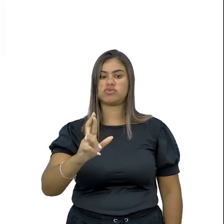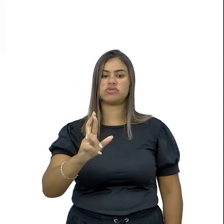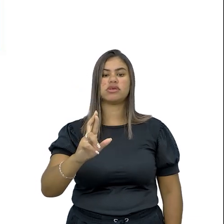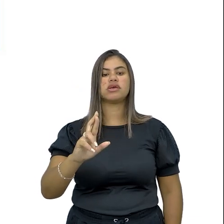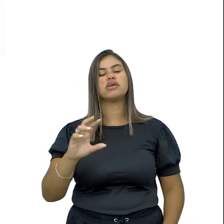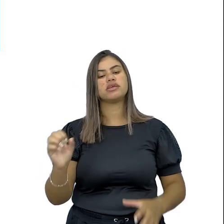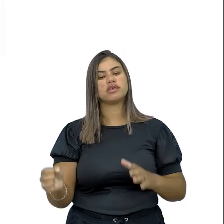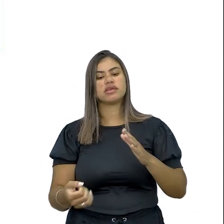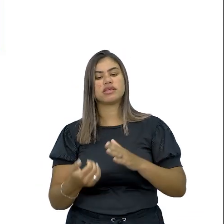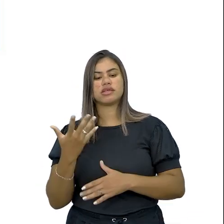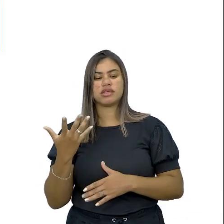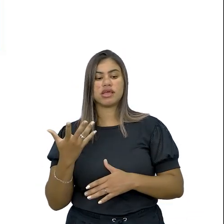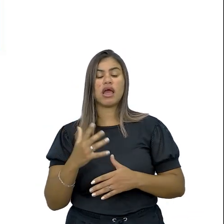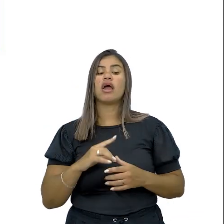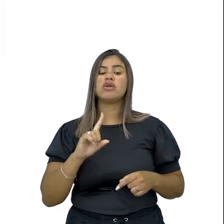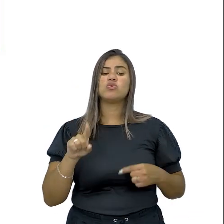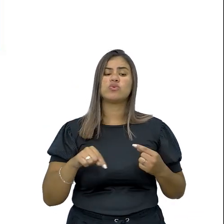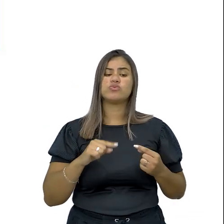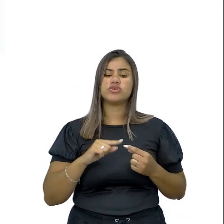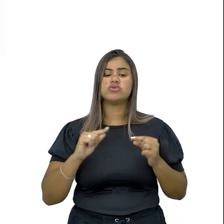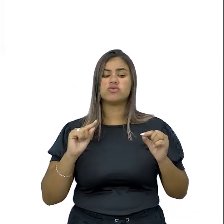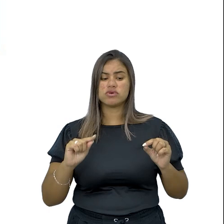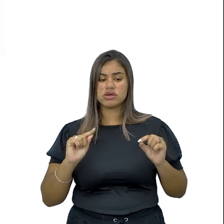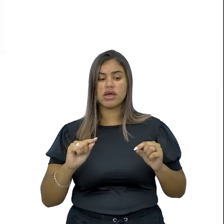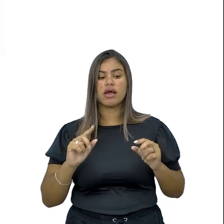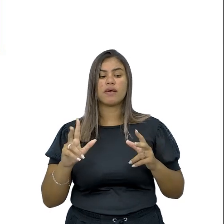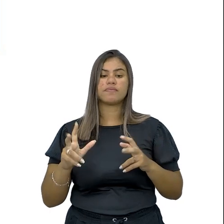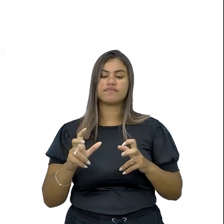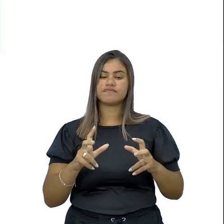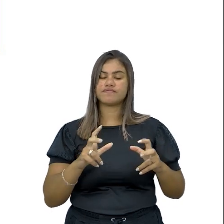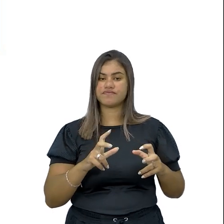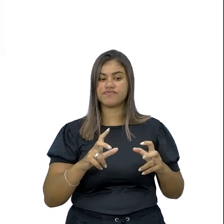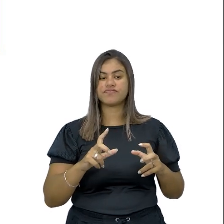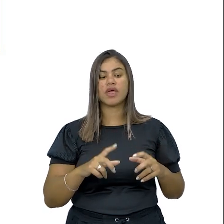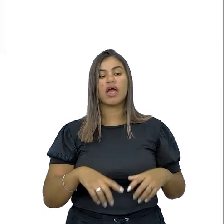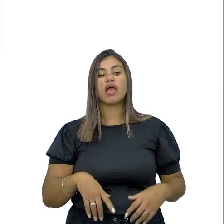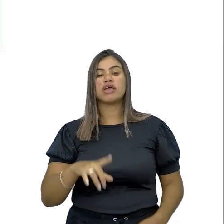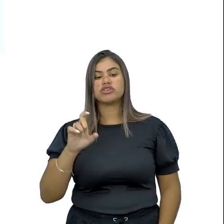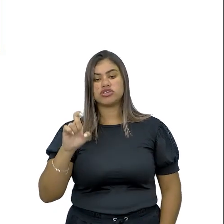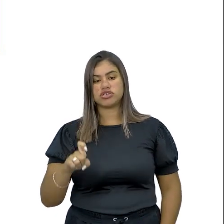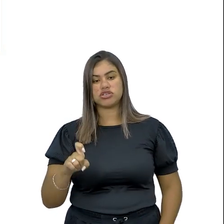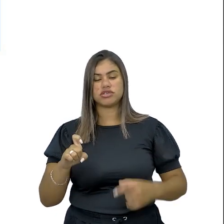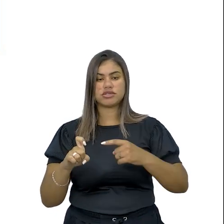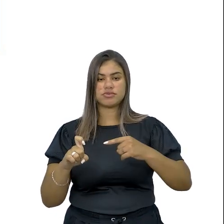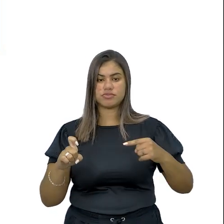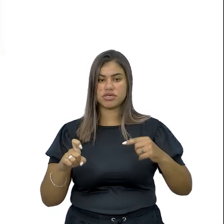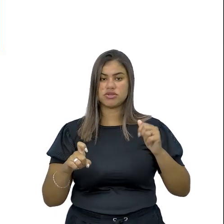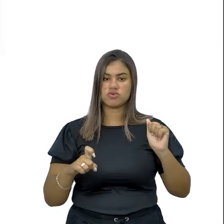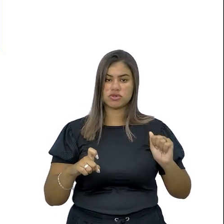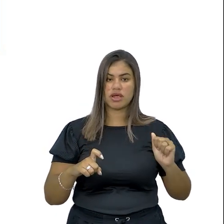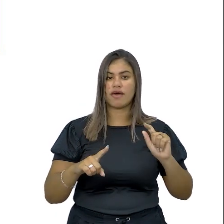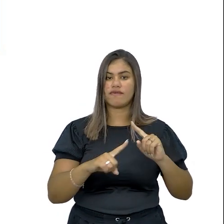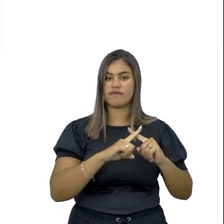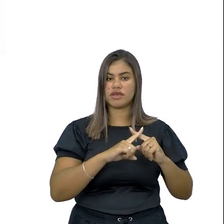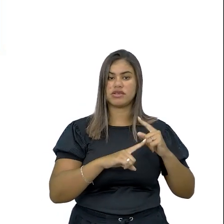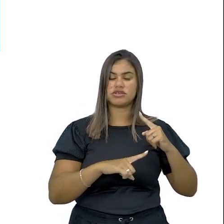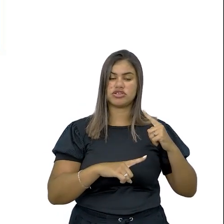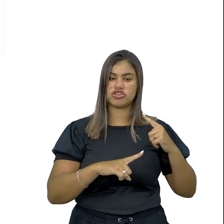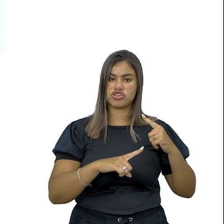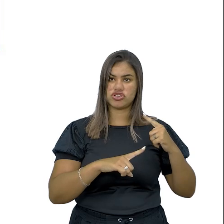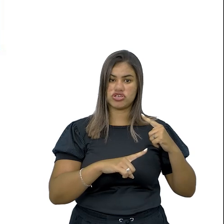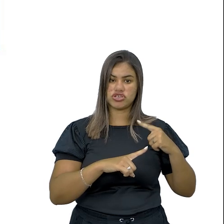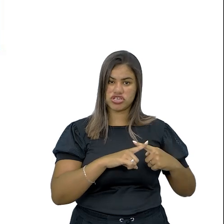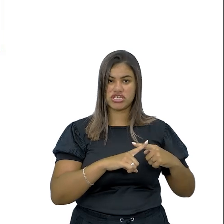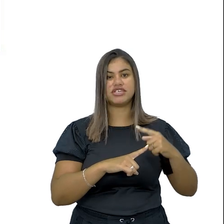são os objetivos dessas aulas? O objetivo é reconhecer que as expressões x menos a vezes x mais a e x ao